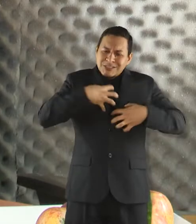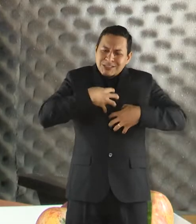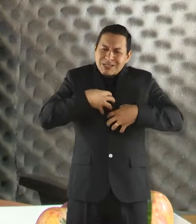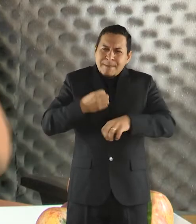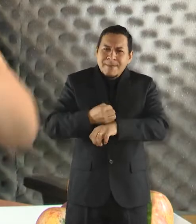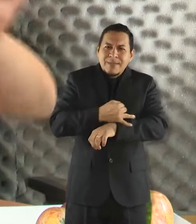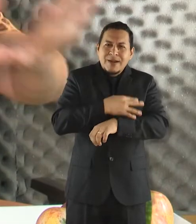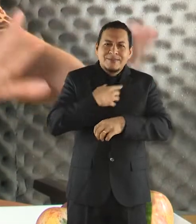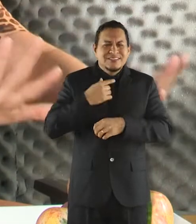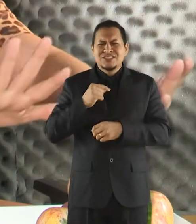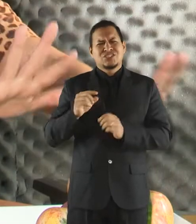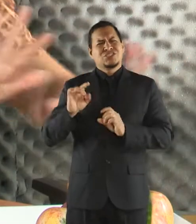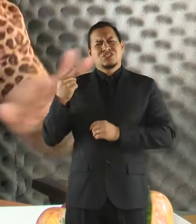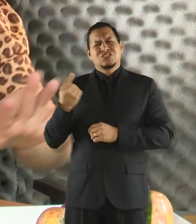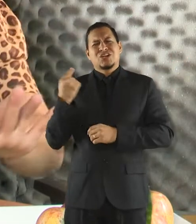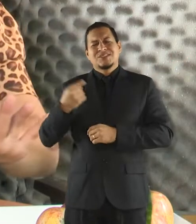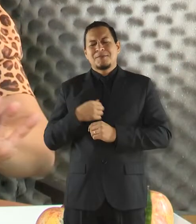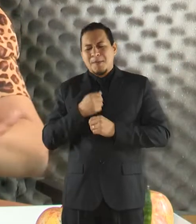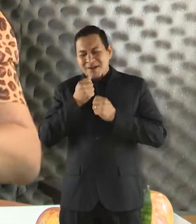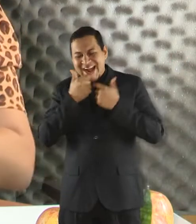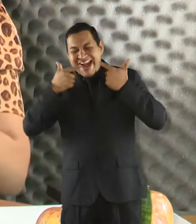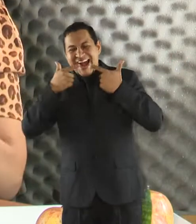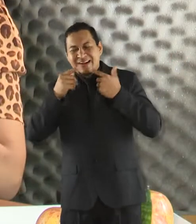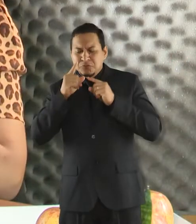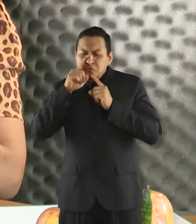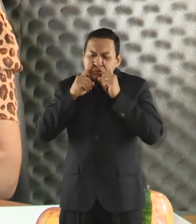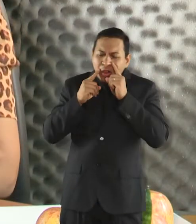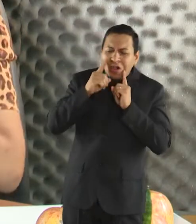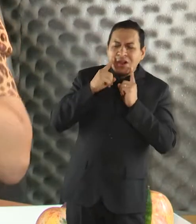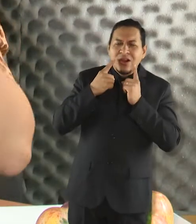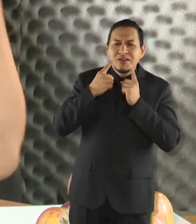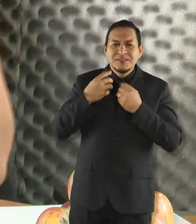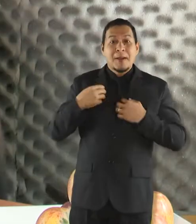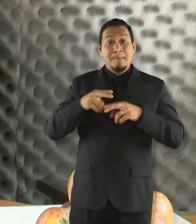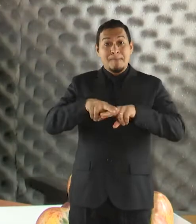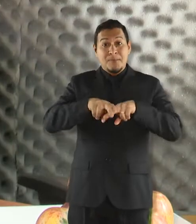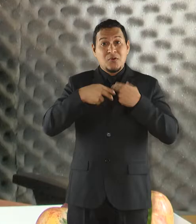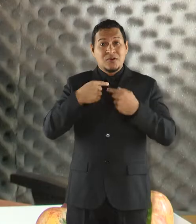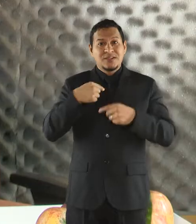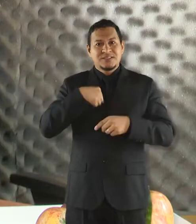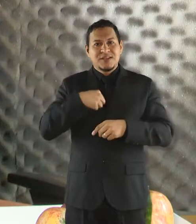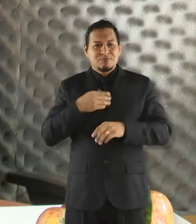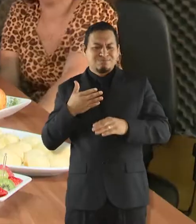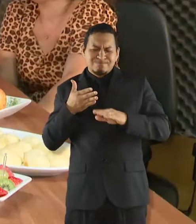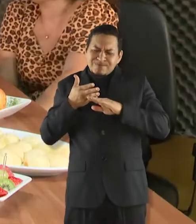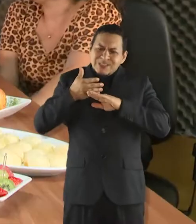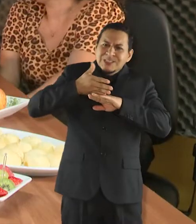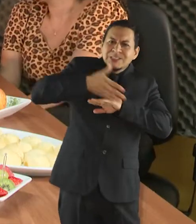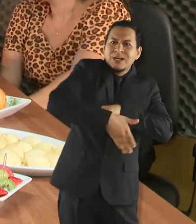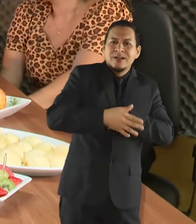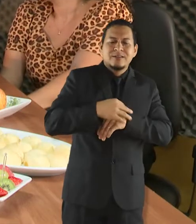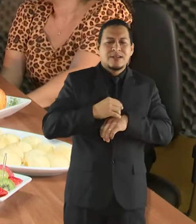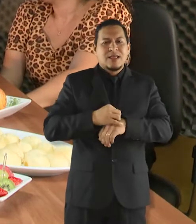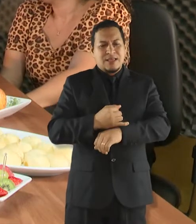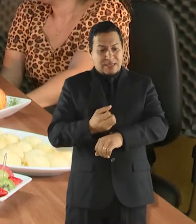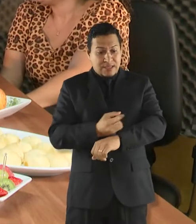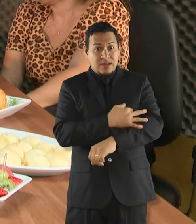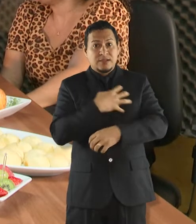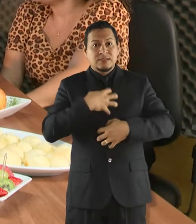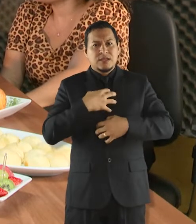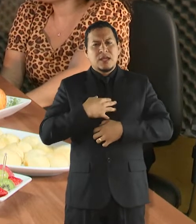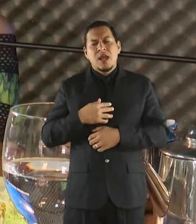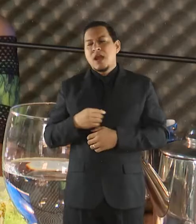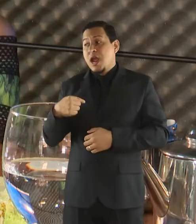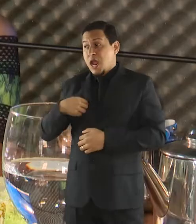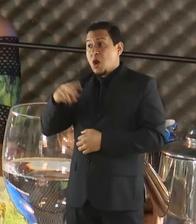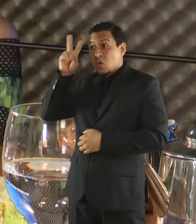pareço uma doida, eu tenho que estar sozinha, lendo ali, que é pra ninguém ficar me reparando. Porque eu entro na história. Eu lembro que eu li O Exorcista, né? Que